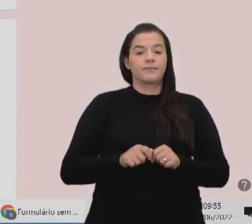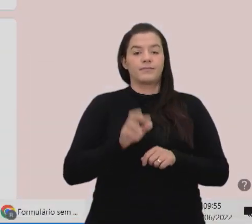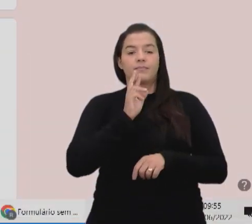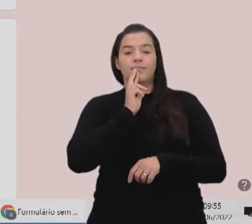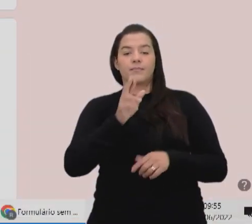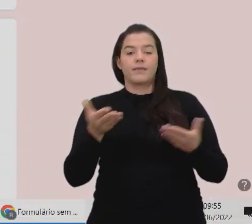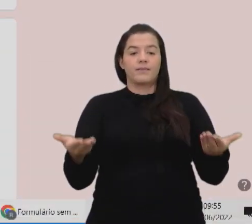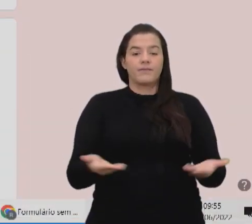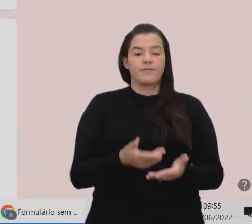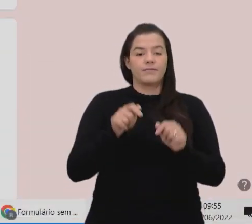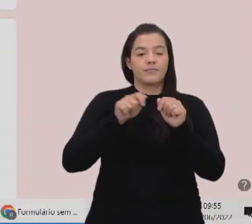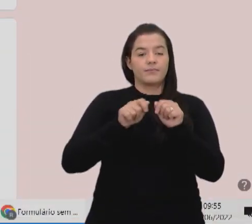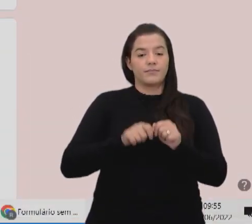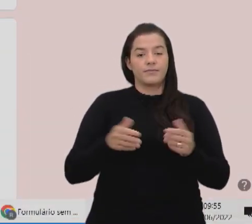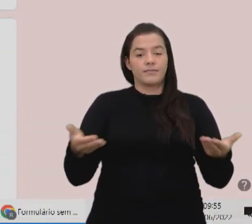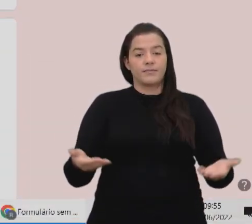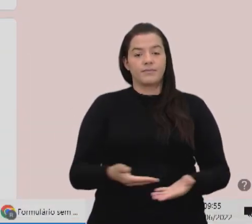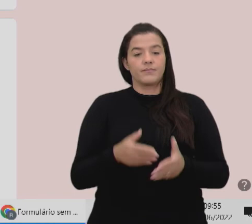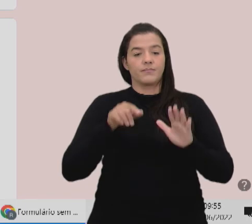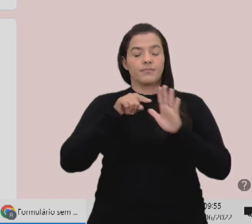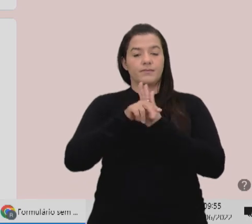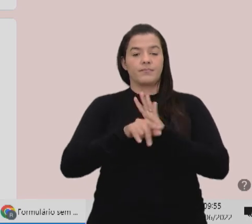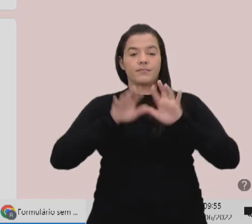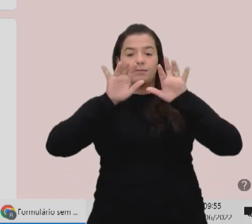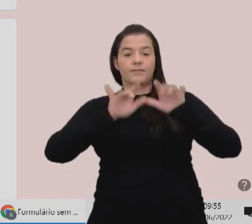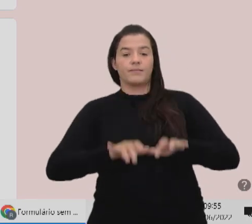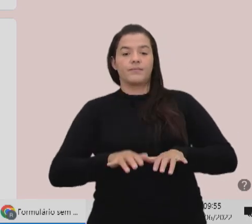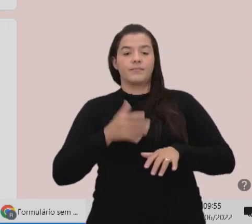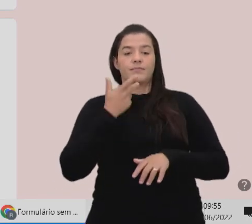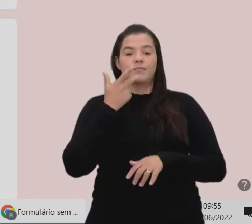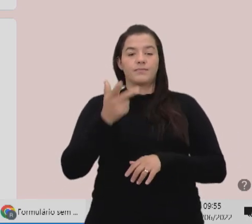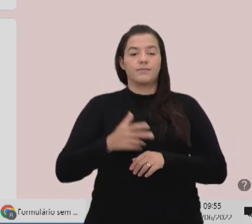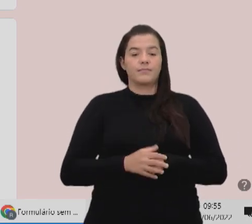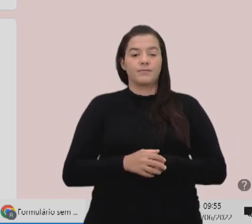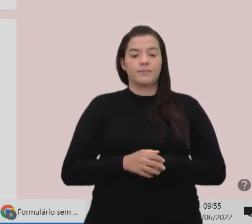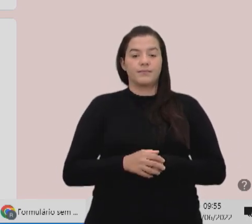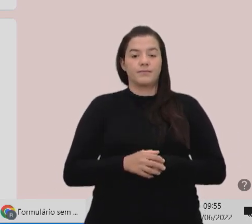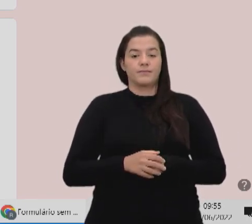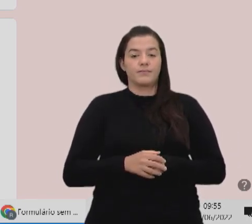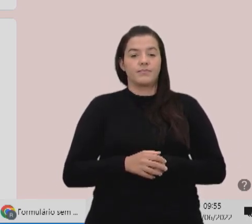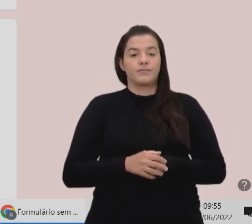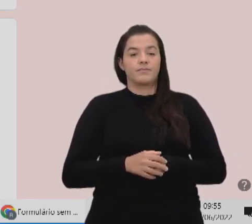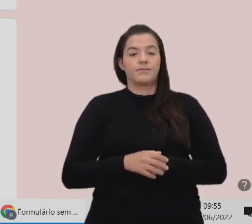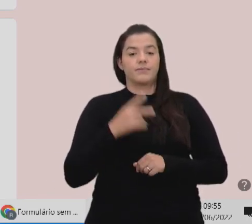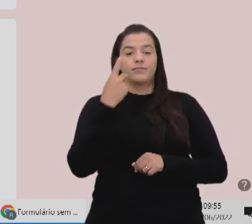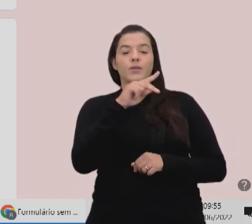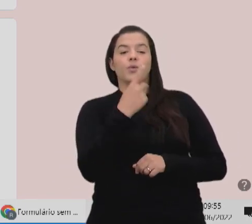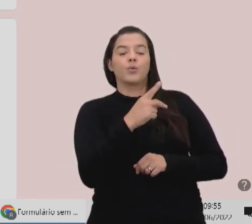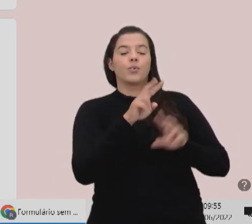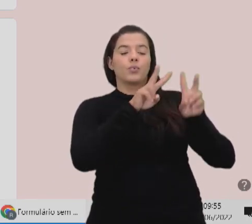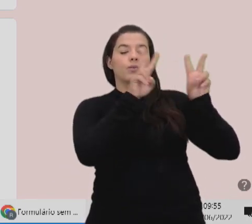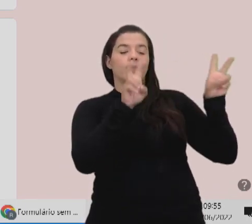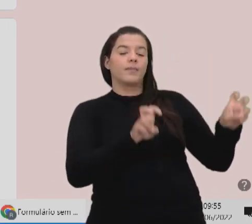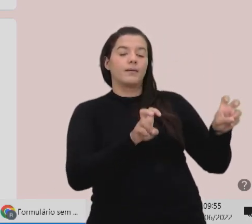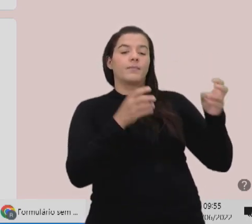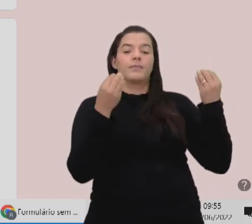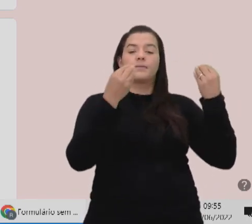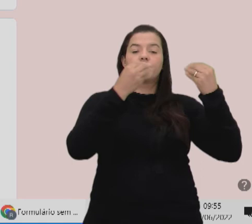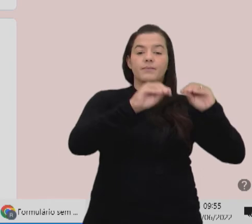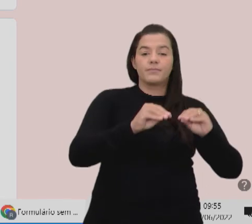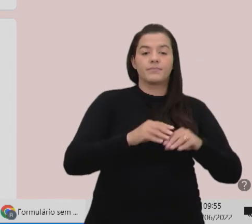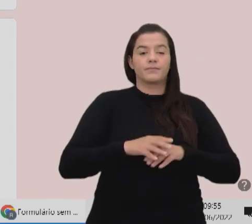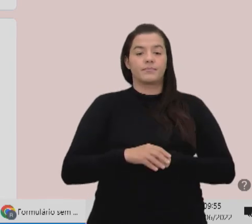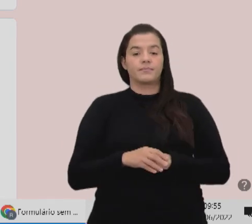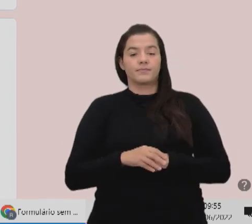formulário agora? Dá tempo? Bora? Vamos editar rapidinho esse Vai, aqui, rapidinho. ó. Primeiro vamos editar. Qual que era o nome do seu formulário? Quer voltar aí na sua tela e a gente